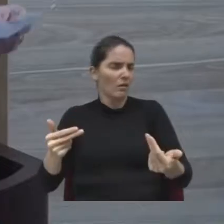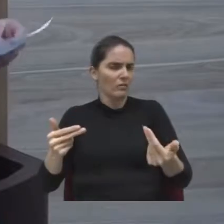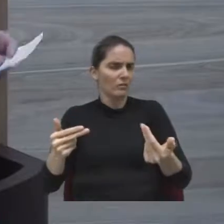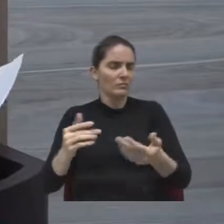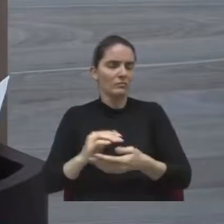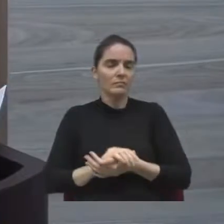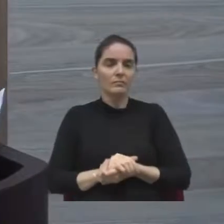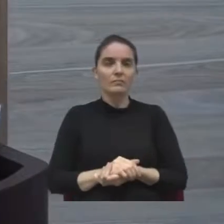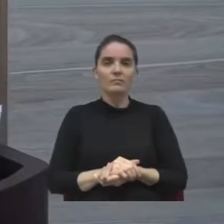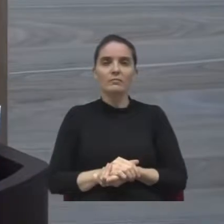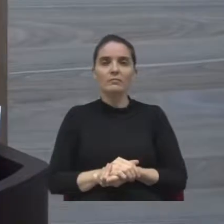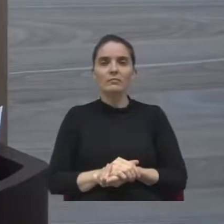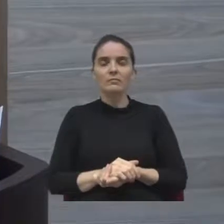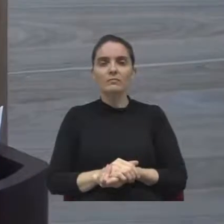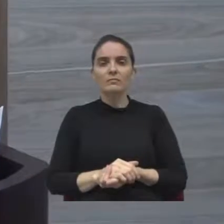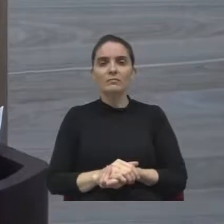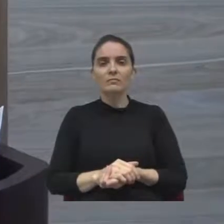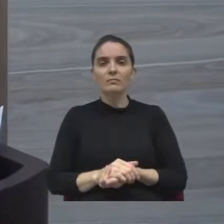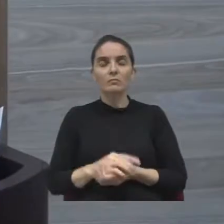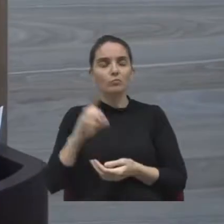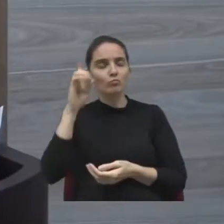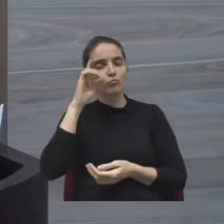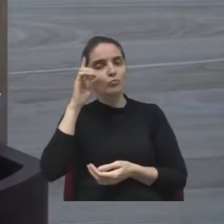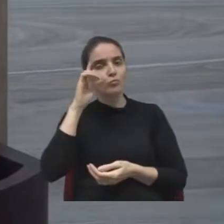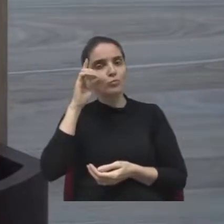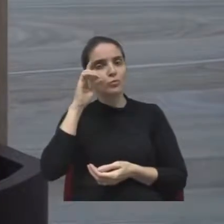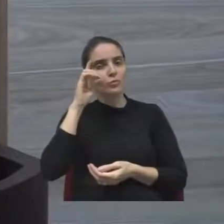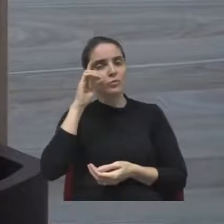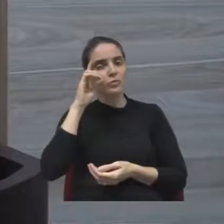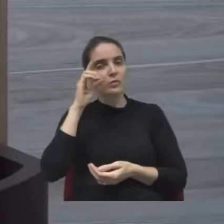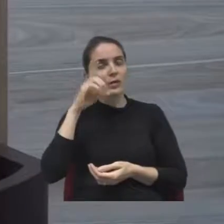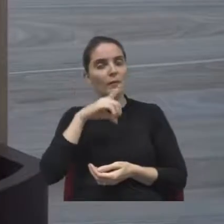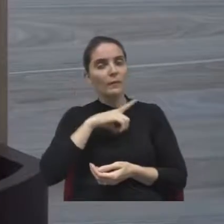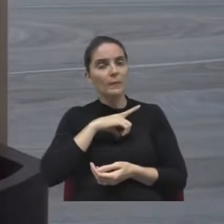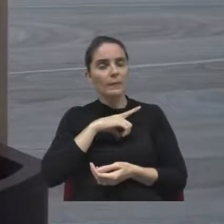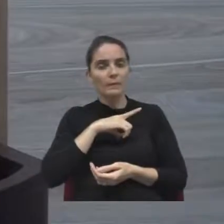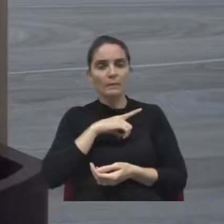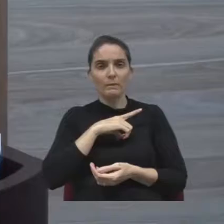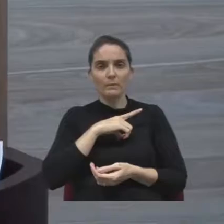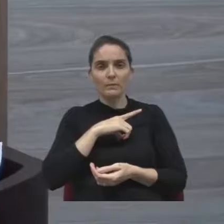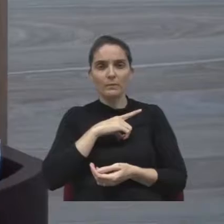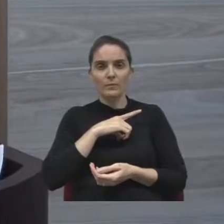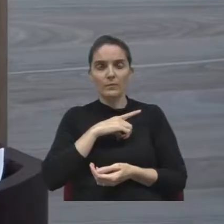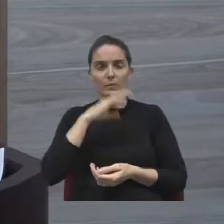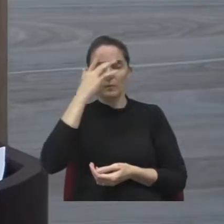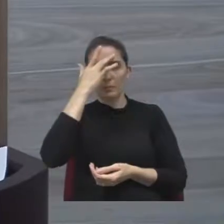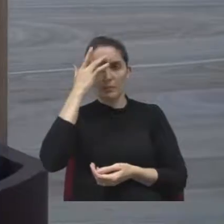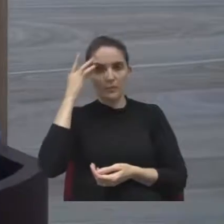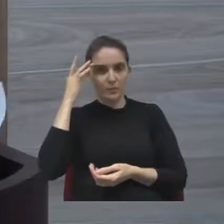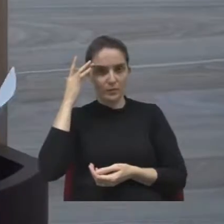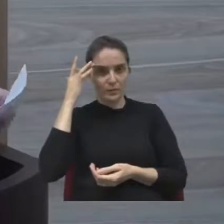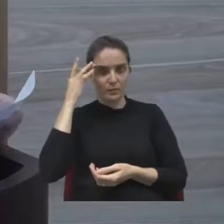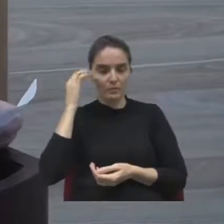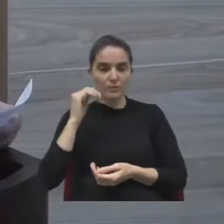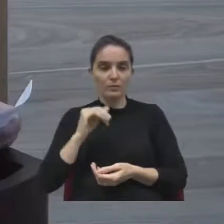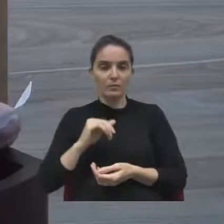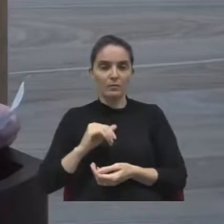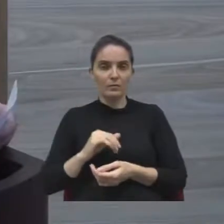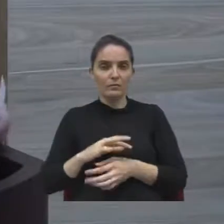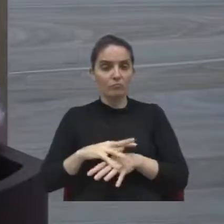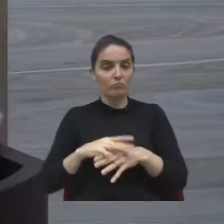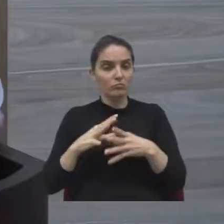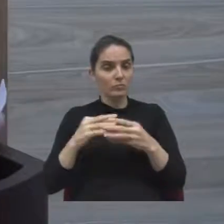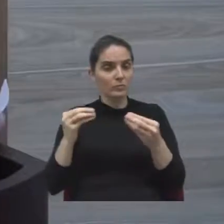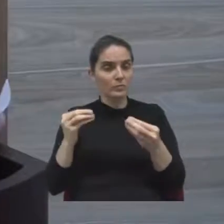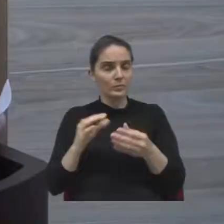para o nosso dia a dia a opção do paciente ter esse tratamento. A gente precisa